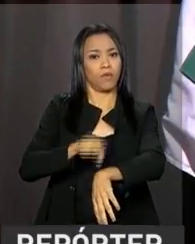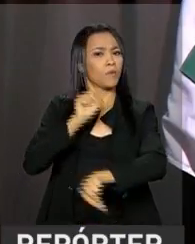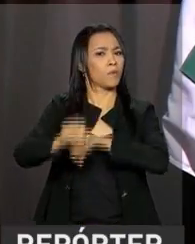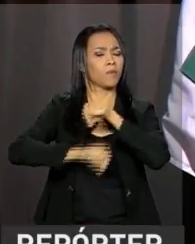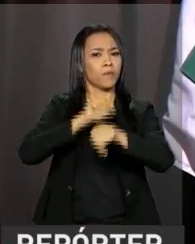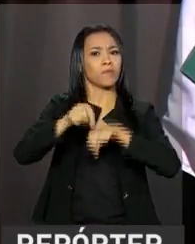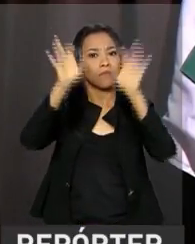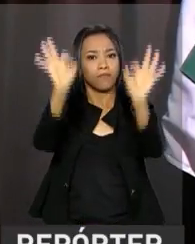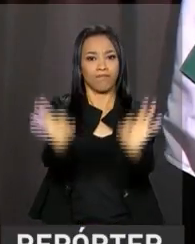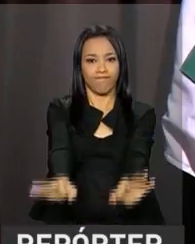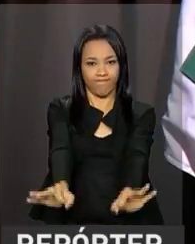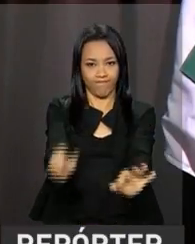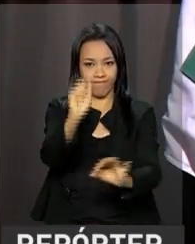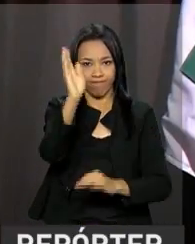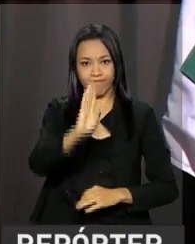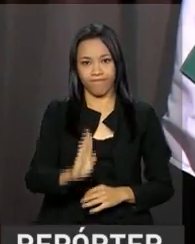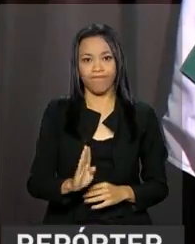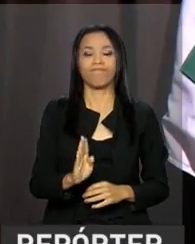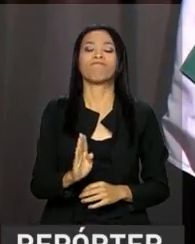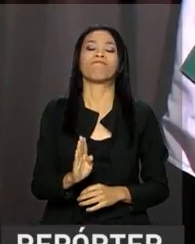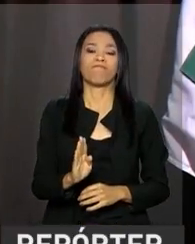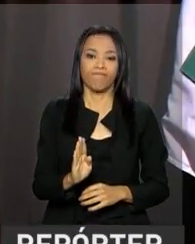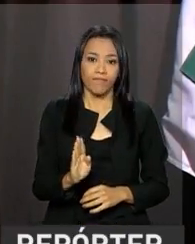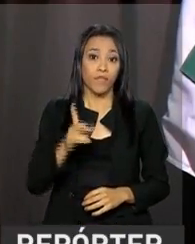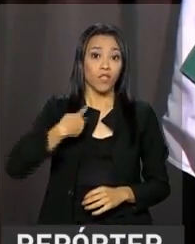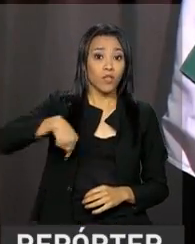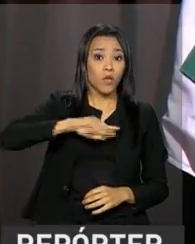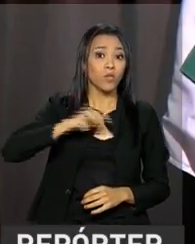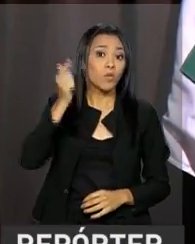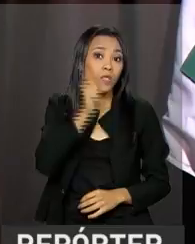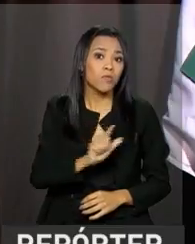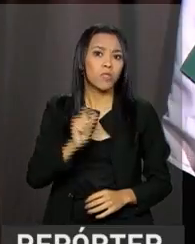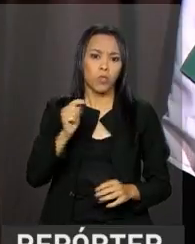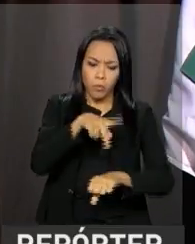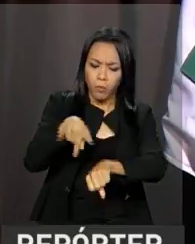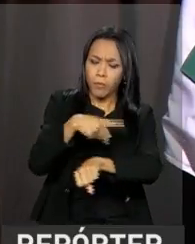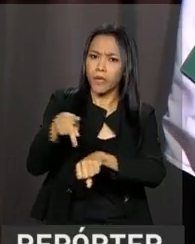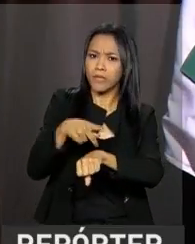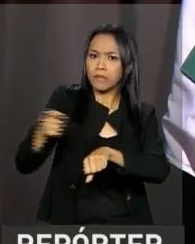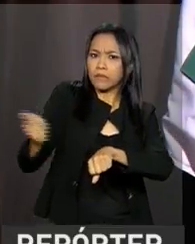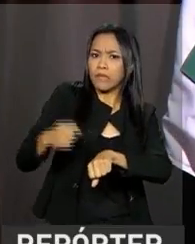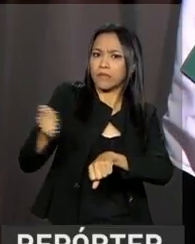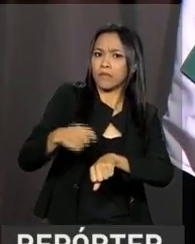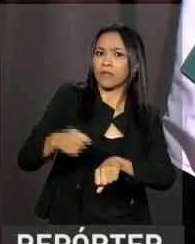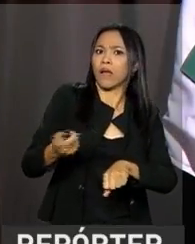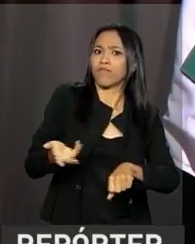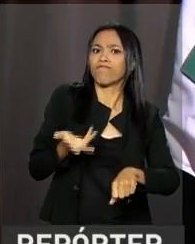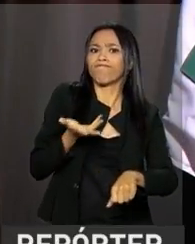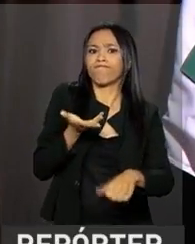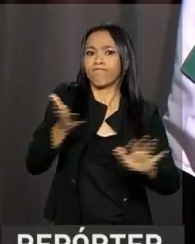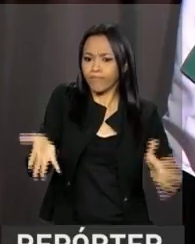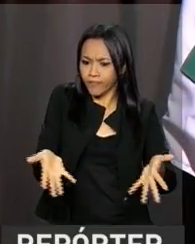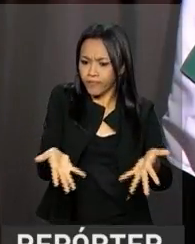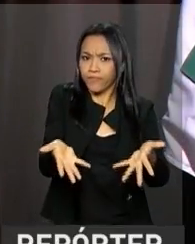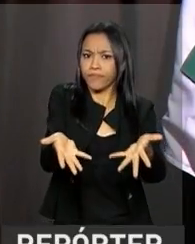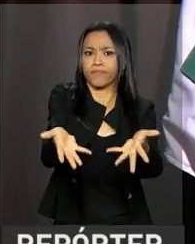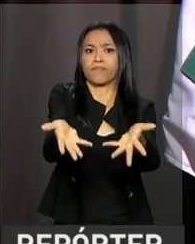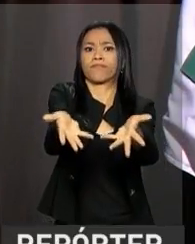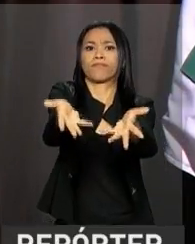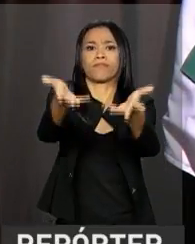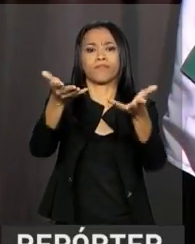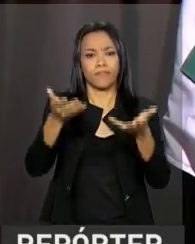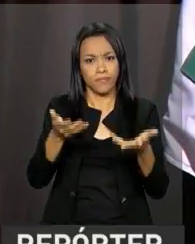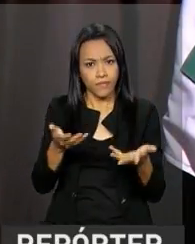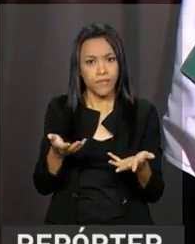momento certo para o Brasil. É o momento onde construímos um país que está, eu vou enfatizar, cada vez mais